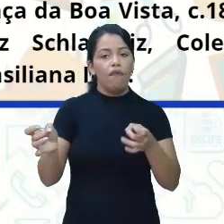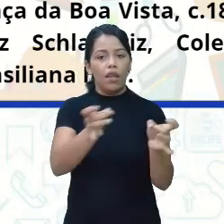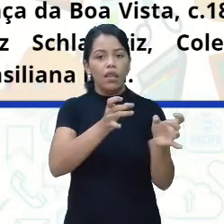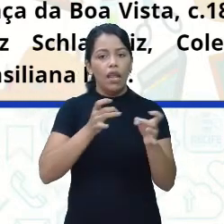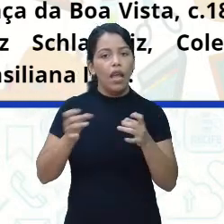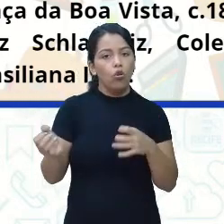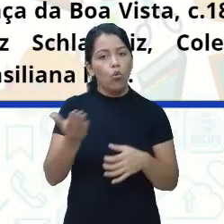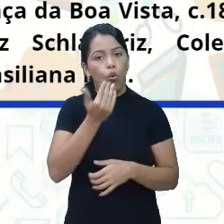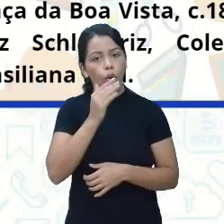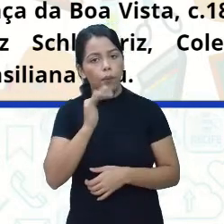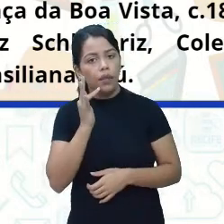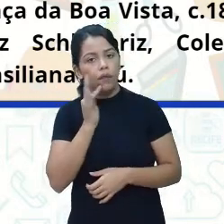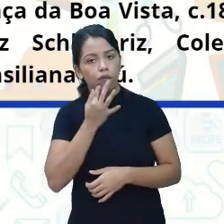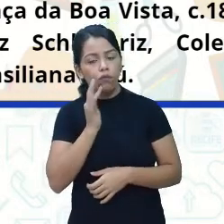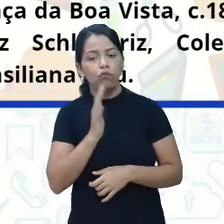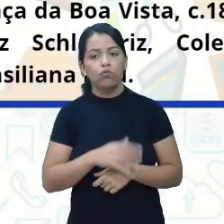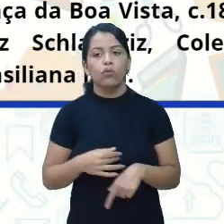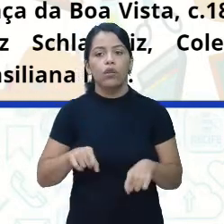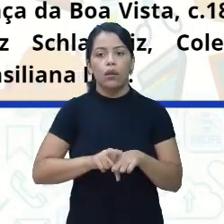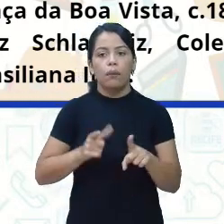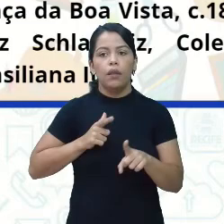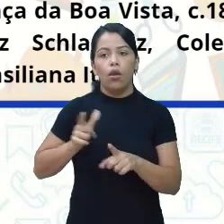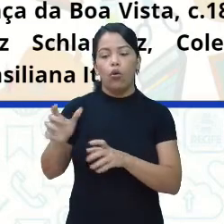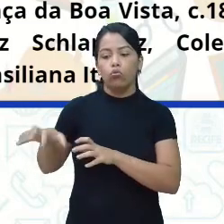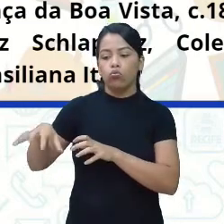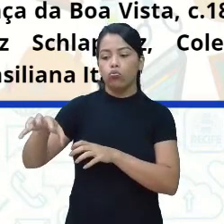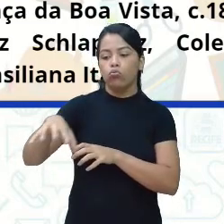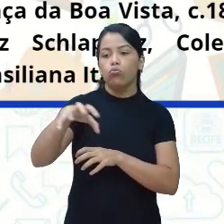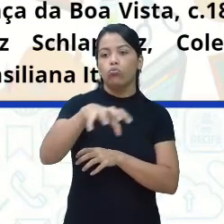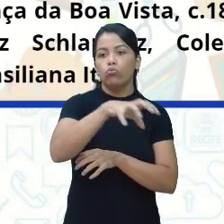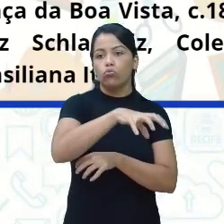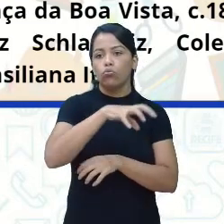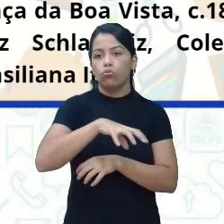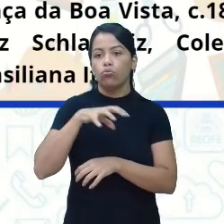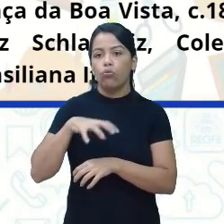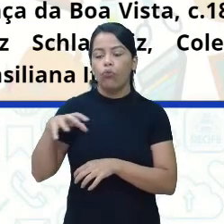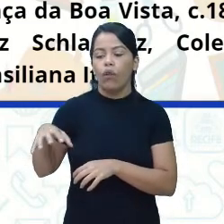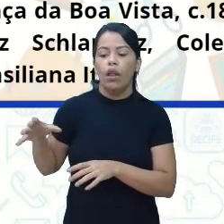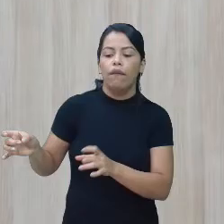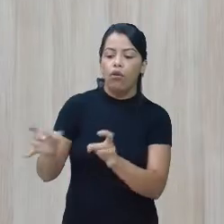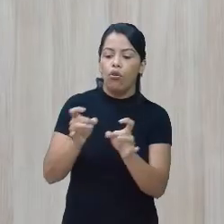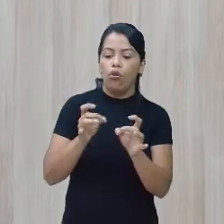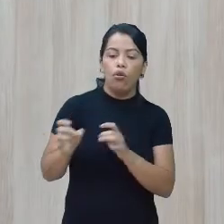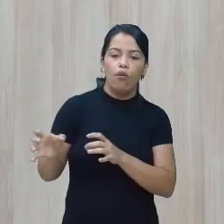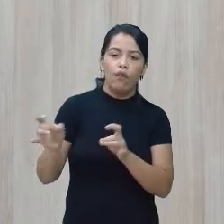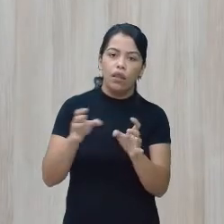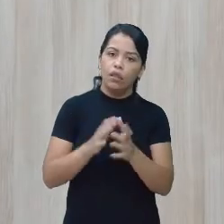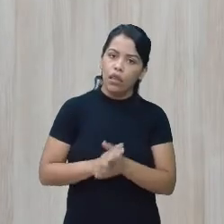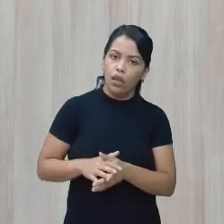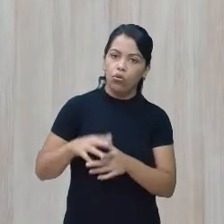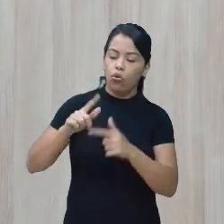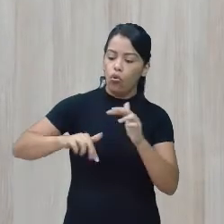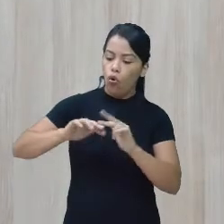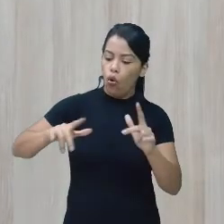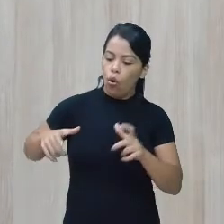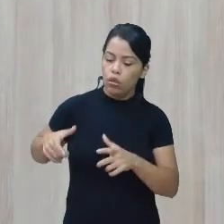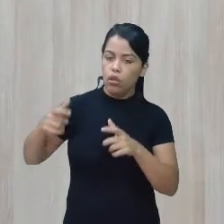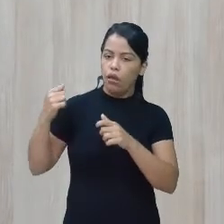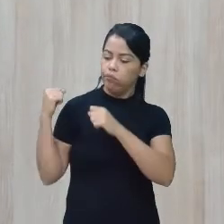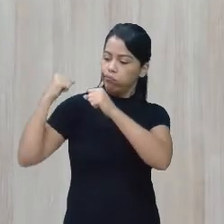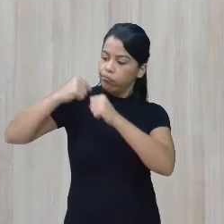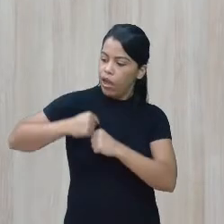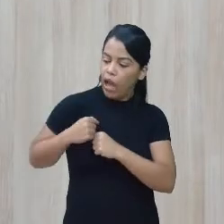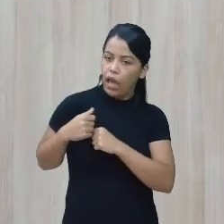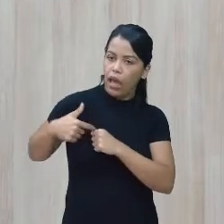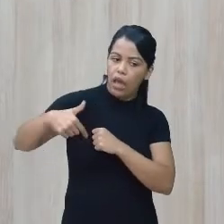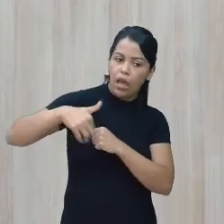pelas ruas do Recife. Nós temos outros sujeitos escravizados também levando mercadorias para um lado e para o outro. Então, é interessante